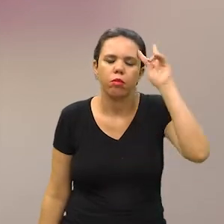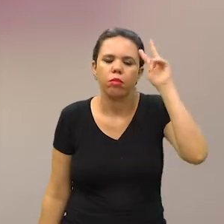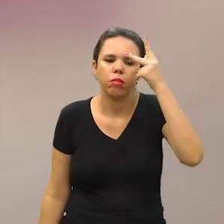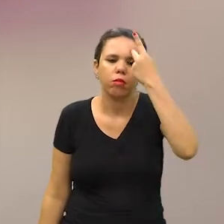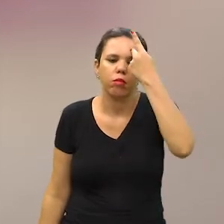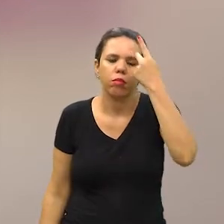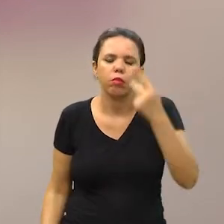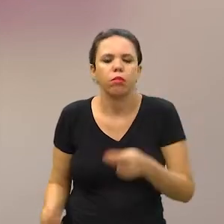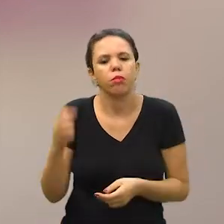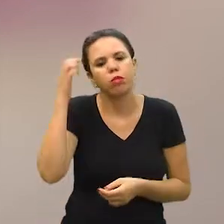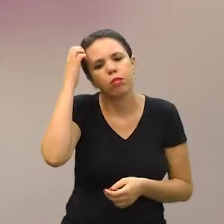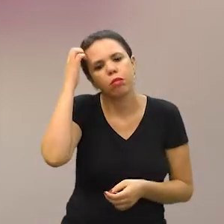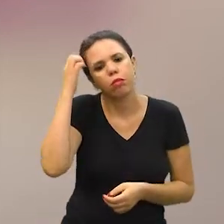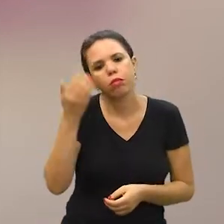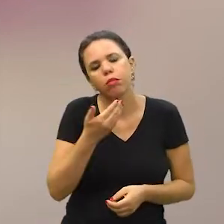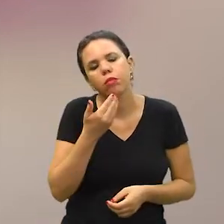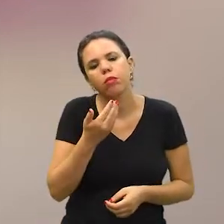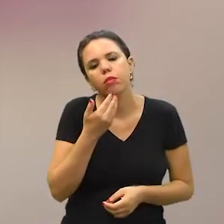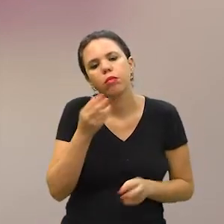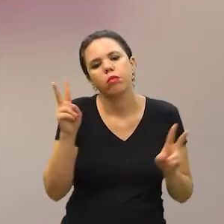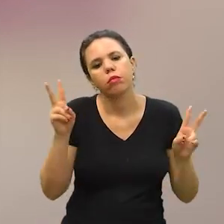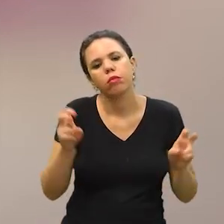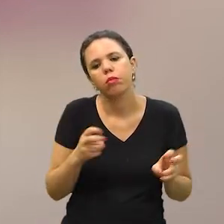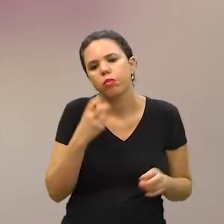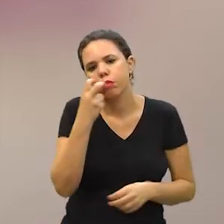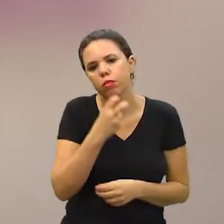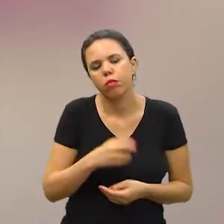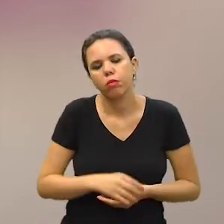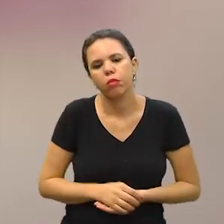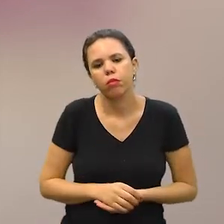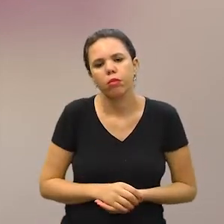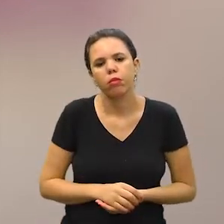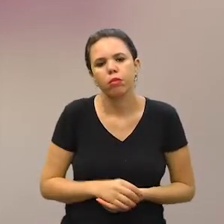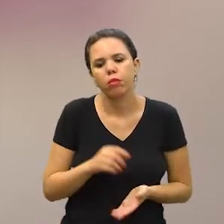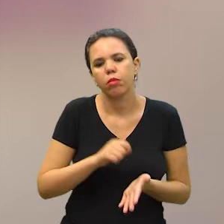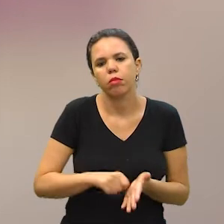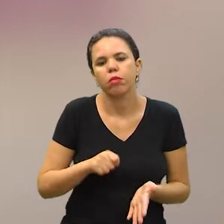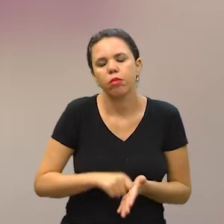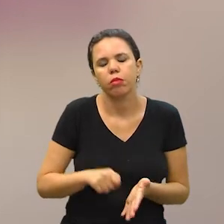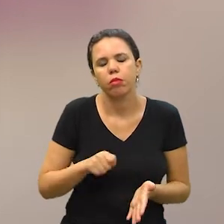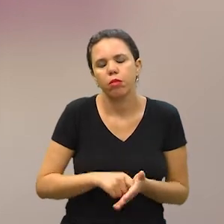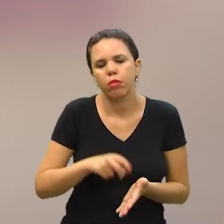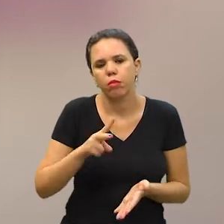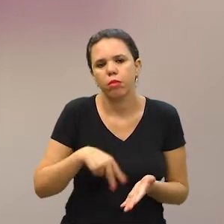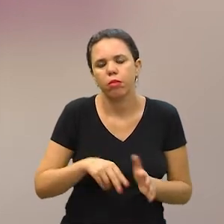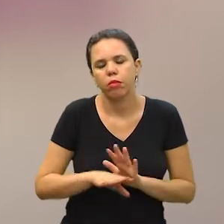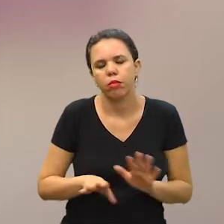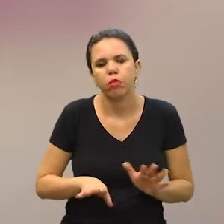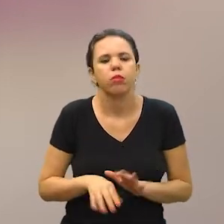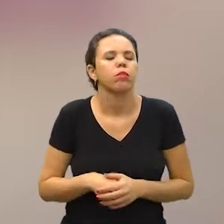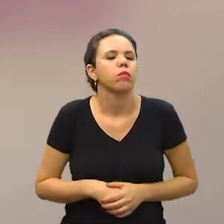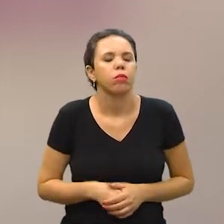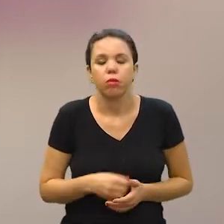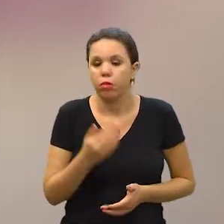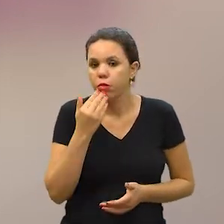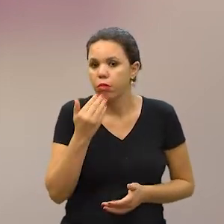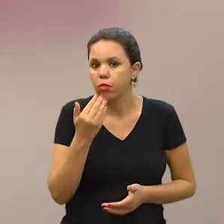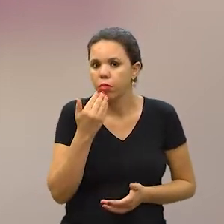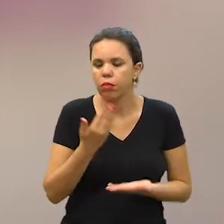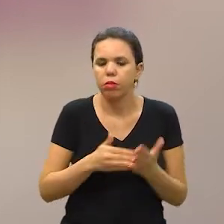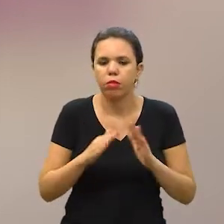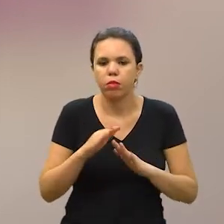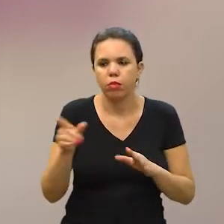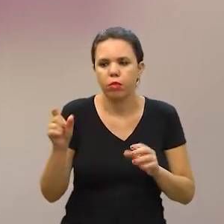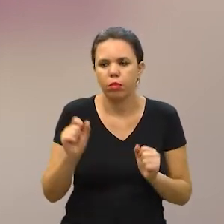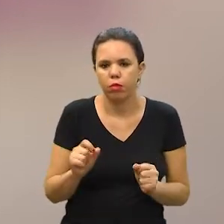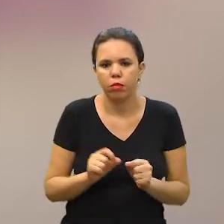TDAH, ela costuma ter uma facilidade maior com a questão oral do que com a questão escrita e de leitura. Então, a gente pede para